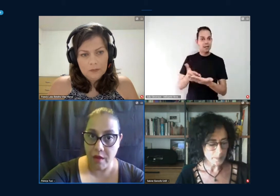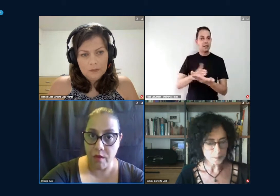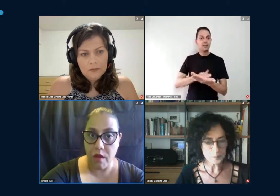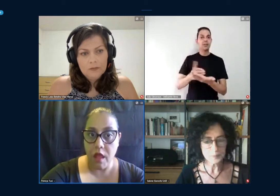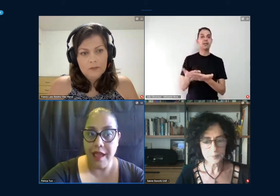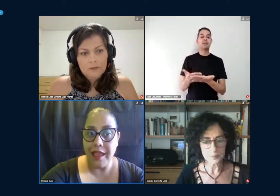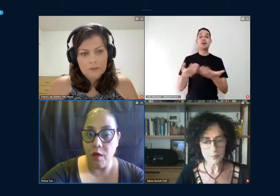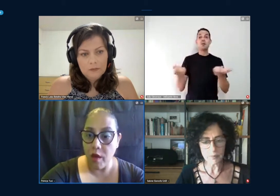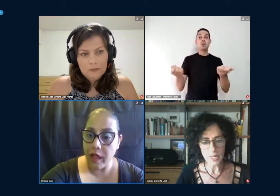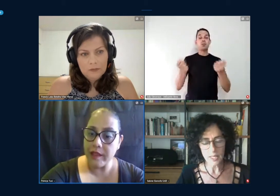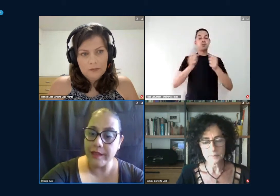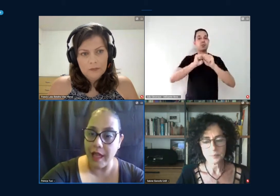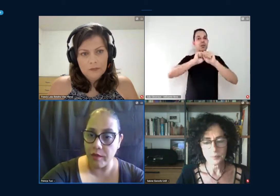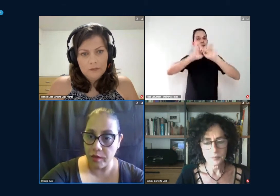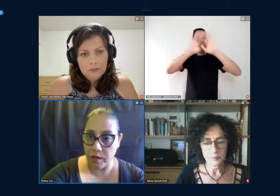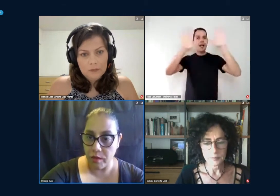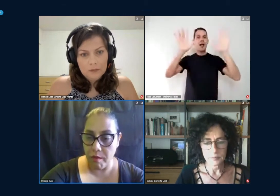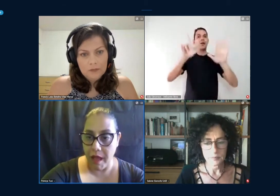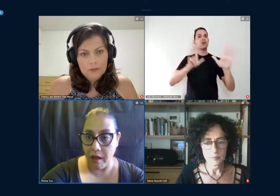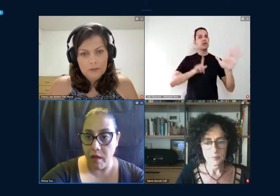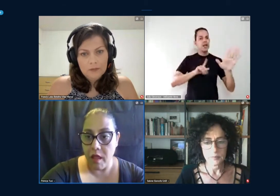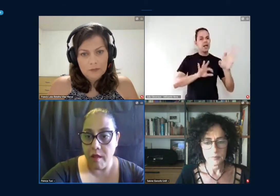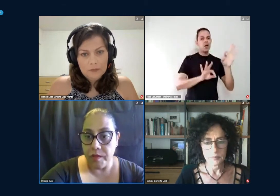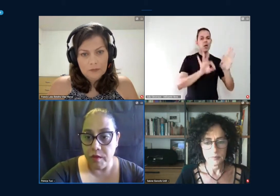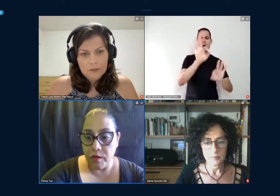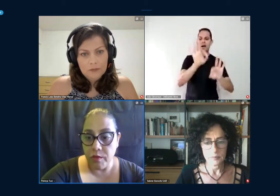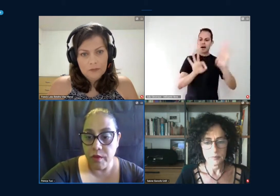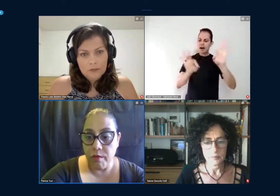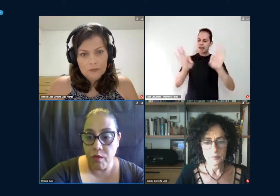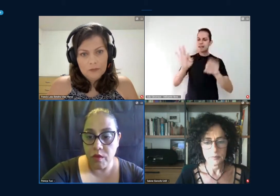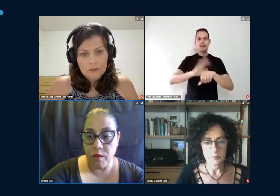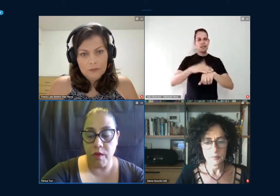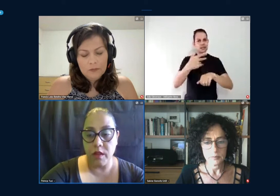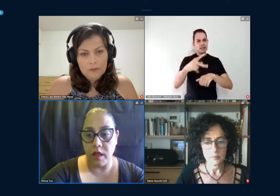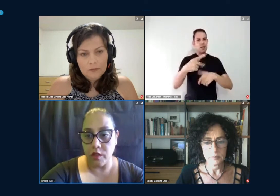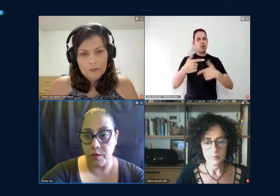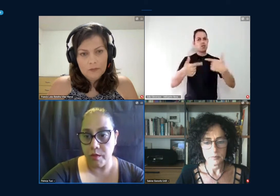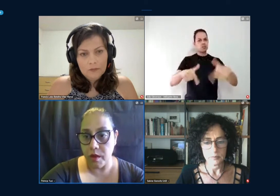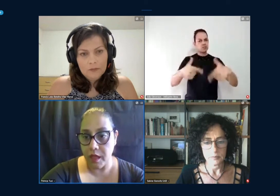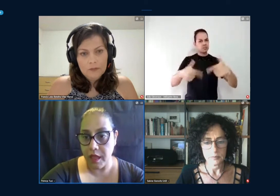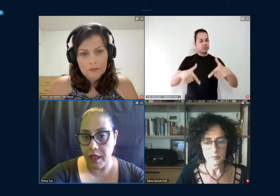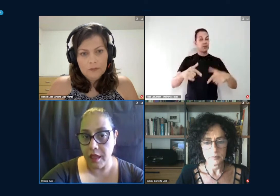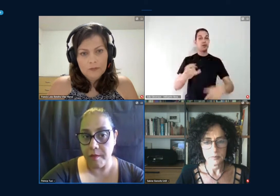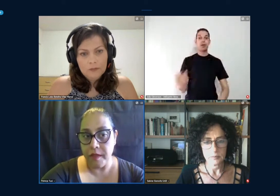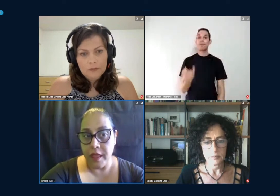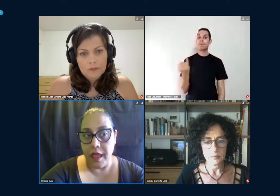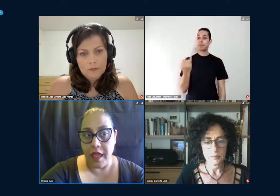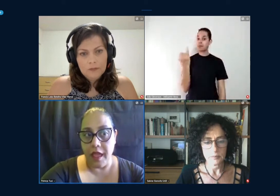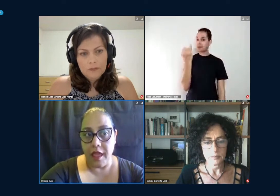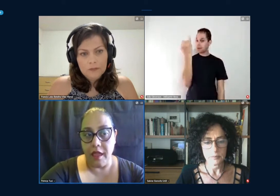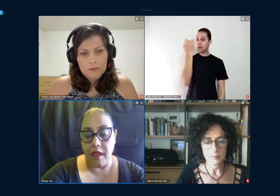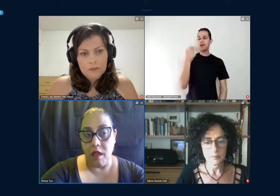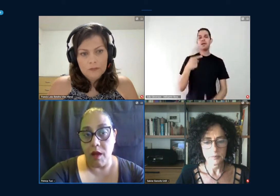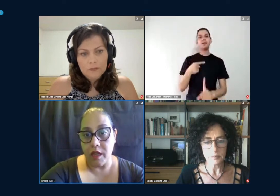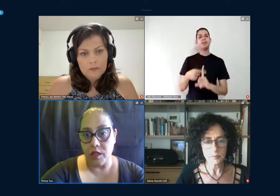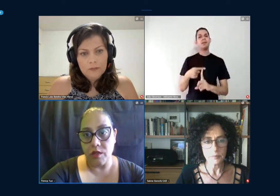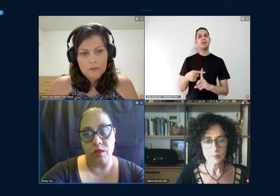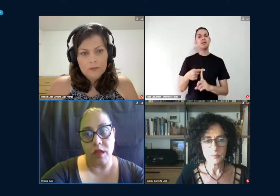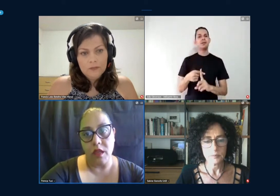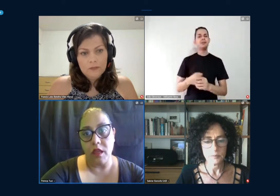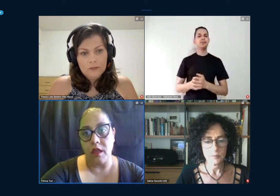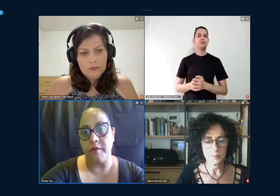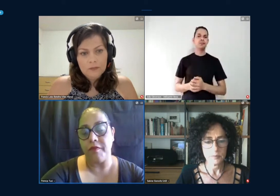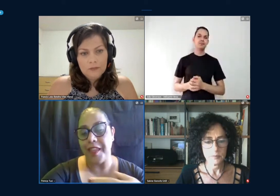claro e organizado no seu trabalho, então, isso foi muito importante, porque eu